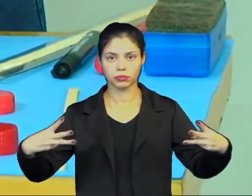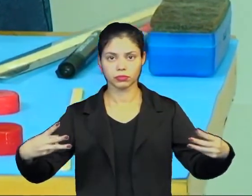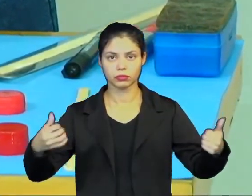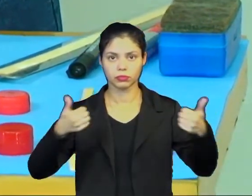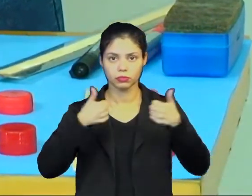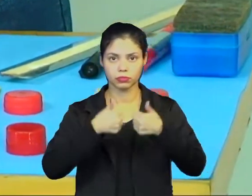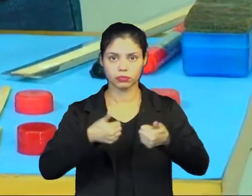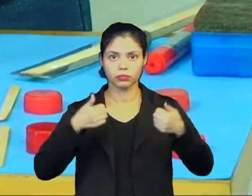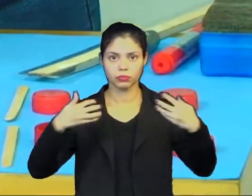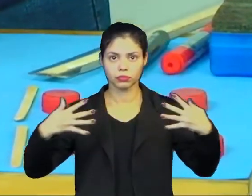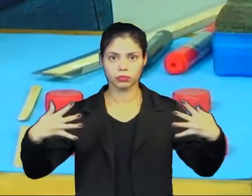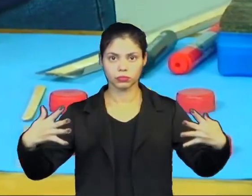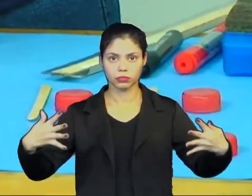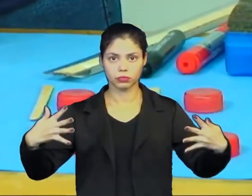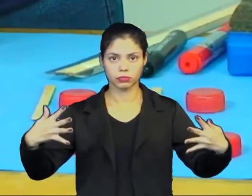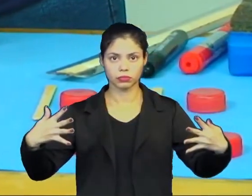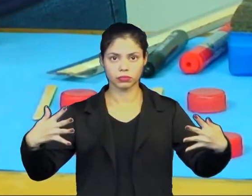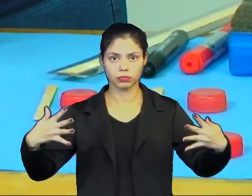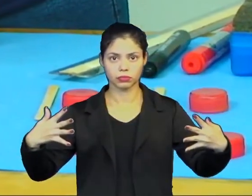13,